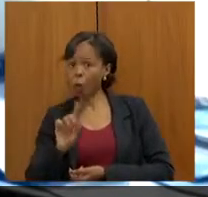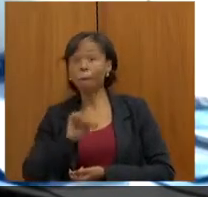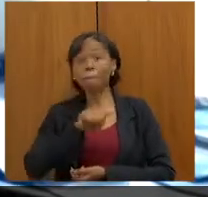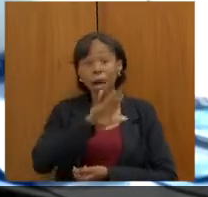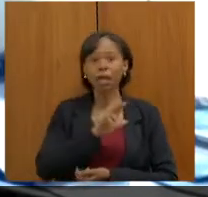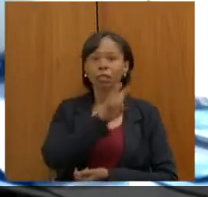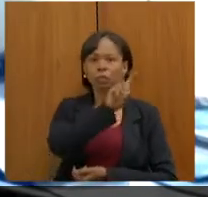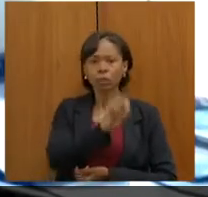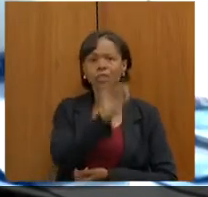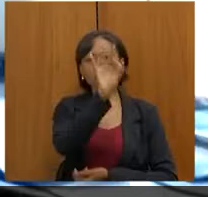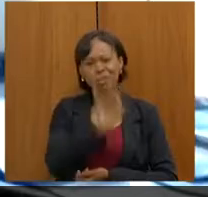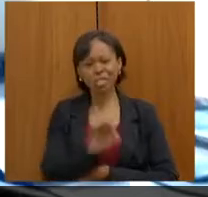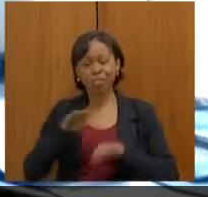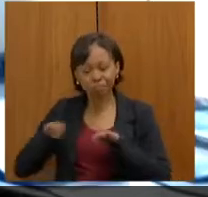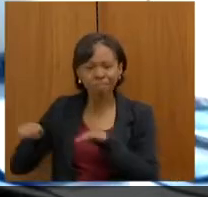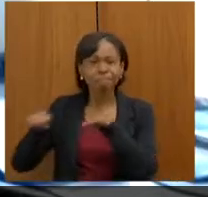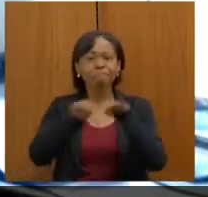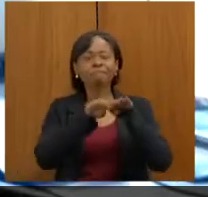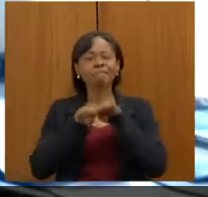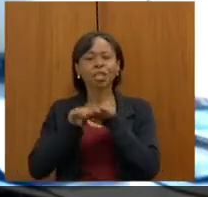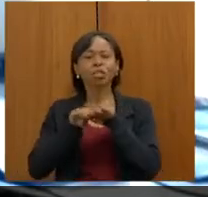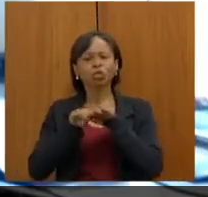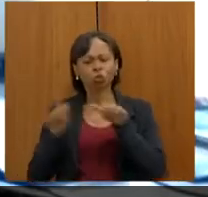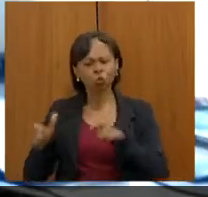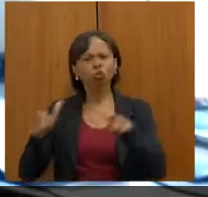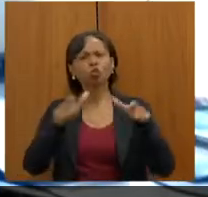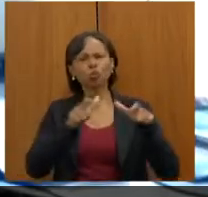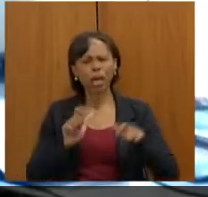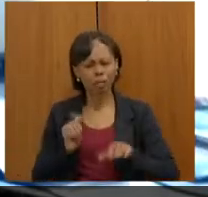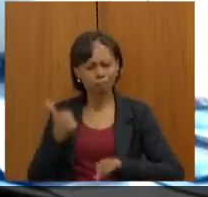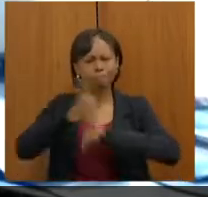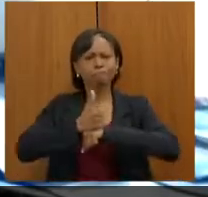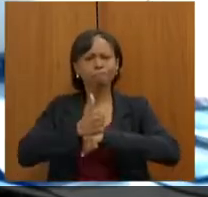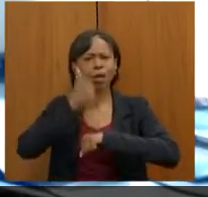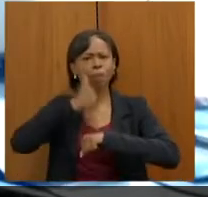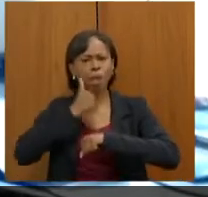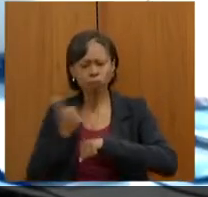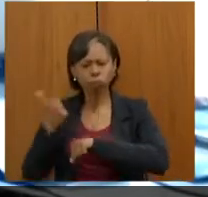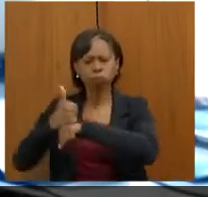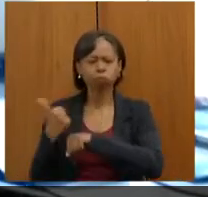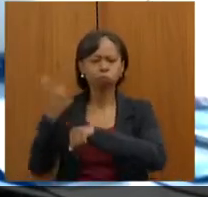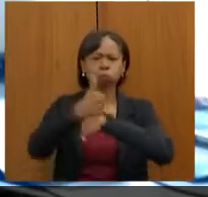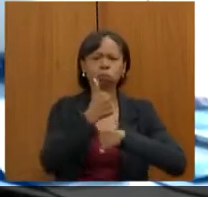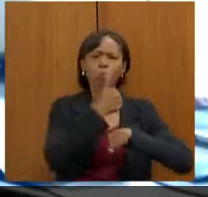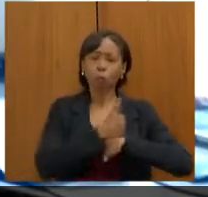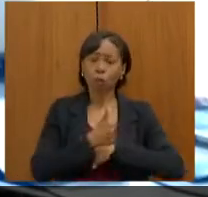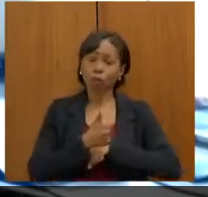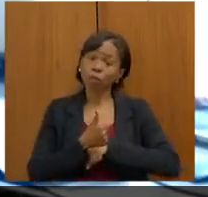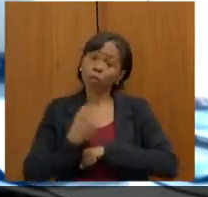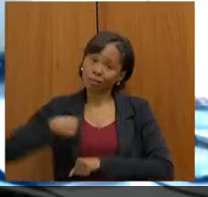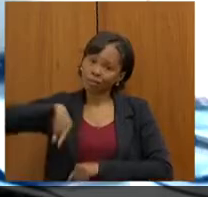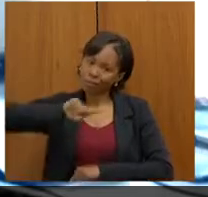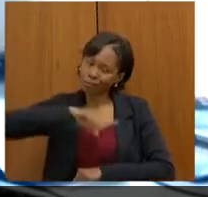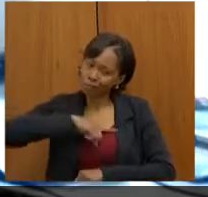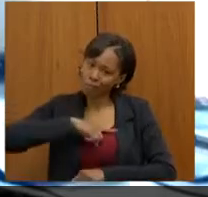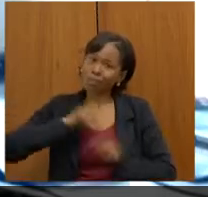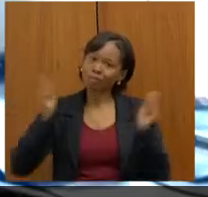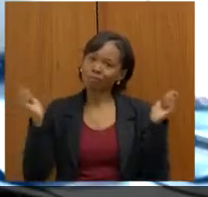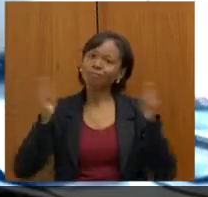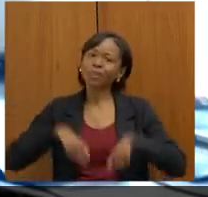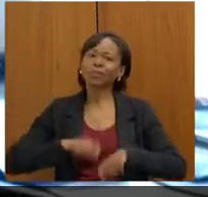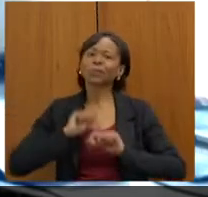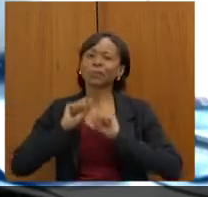eu quero a qualidade passo de poder de decisão nossa realidade de vida cotidiana